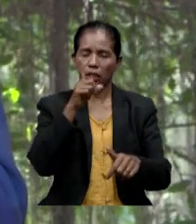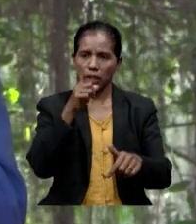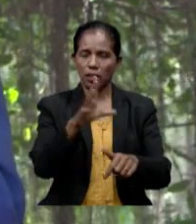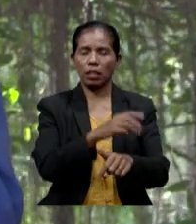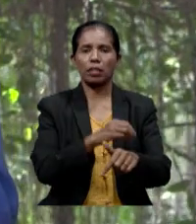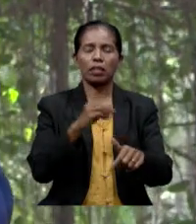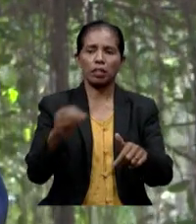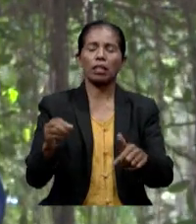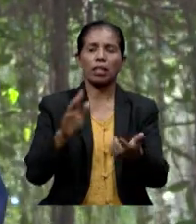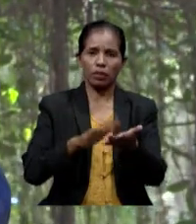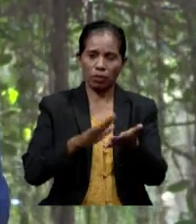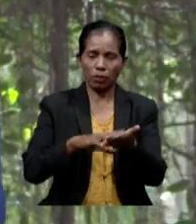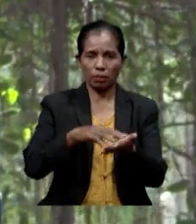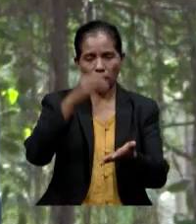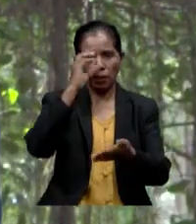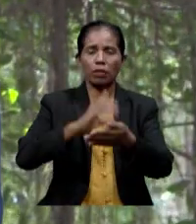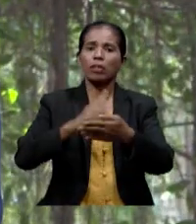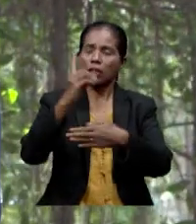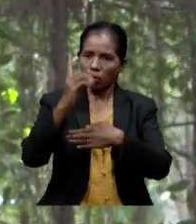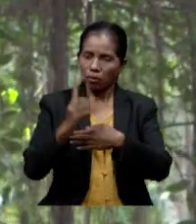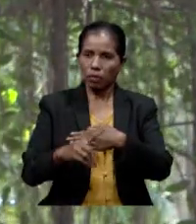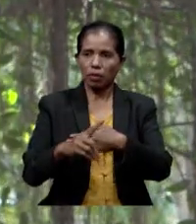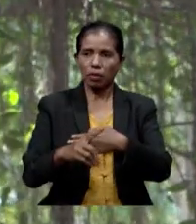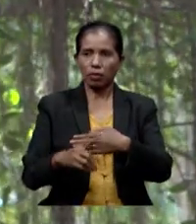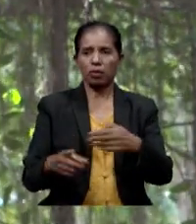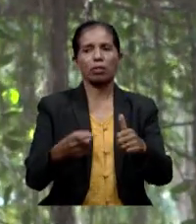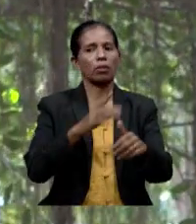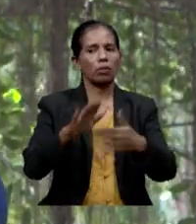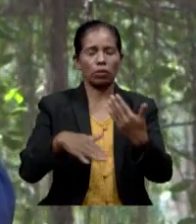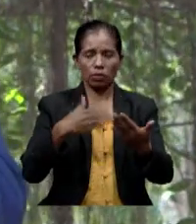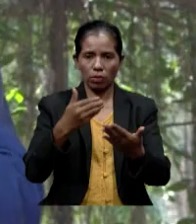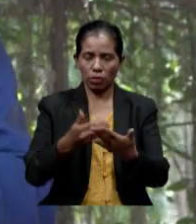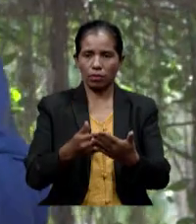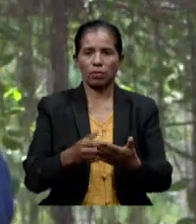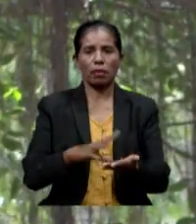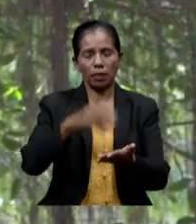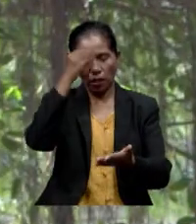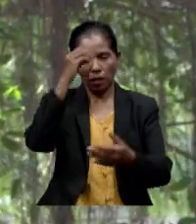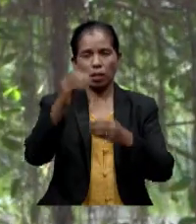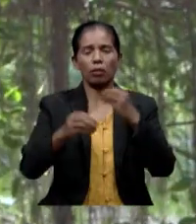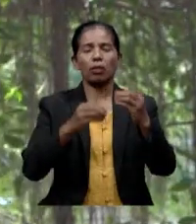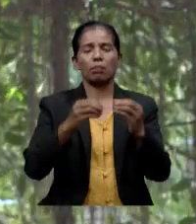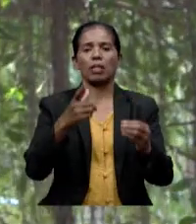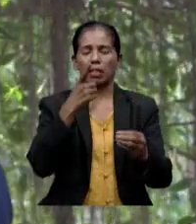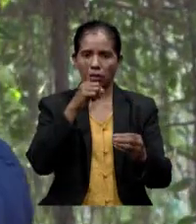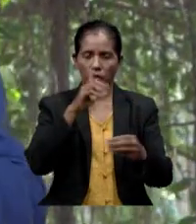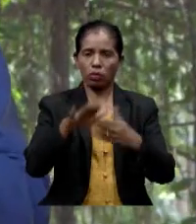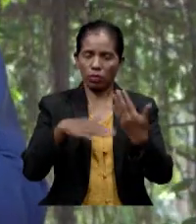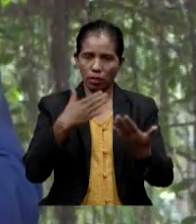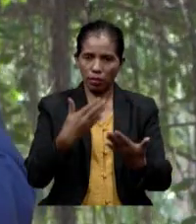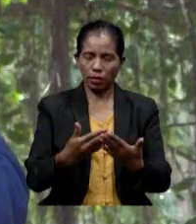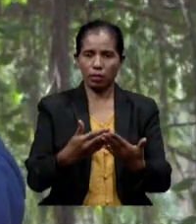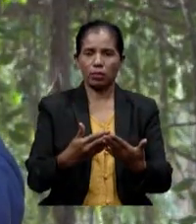prossiga e se desenvolva. Primeiro para todos nos entendermos, mas sobretudo, como foi